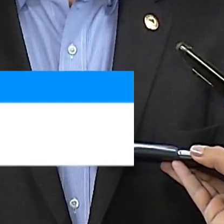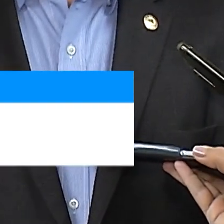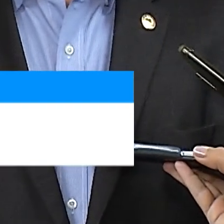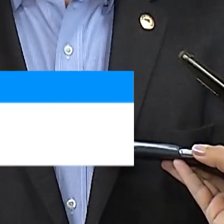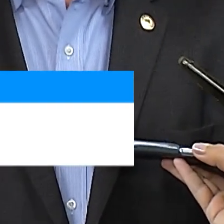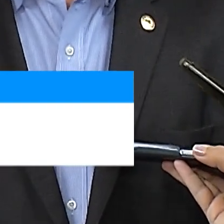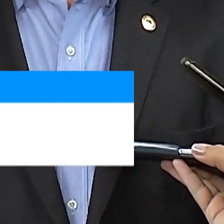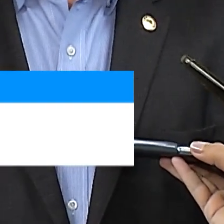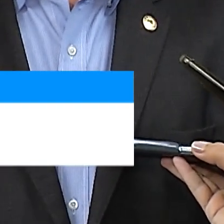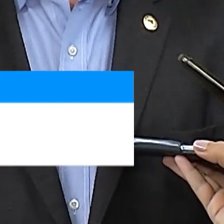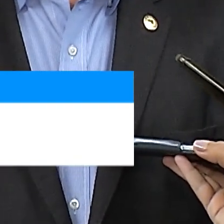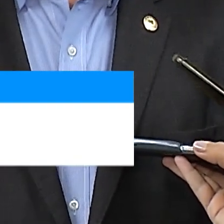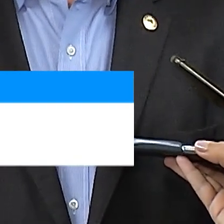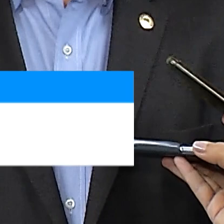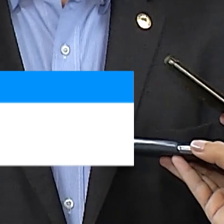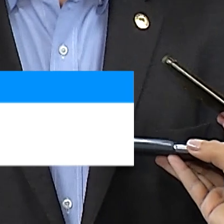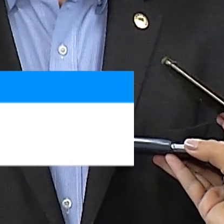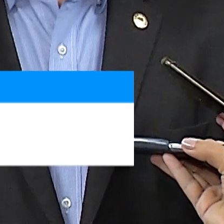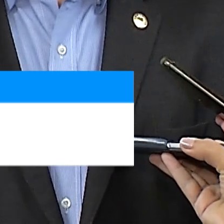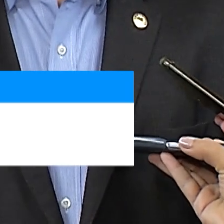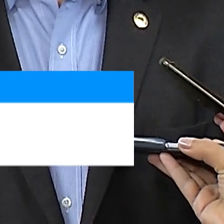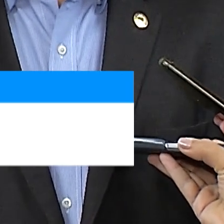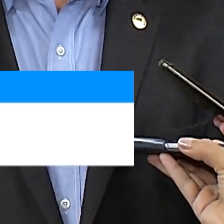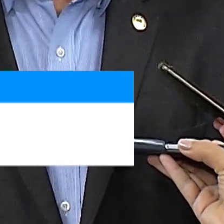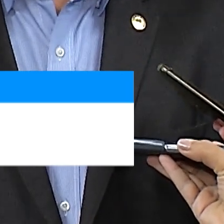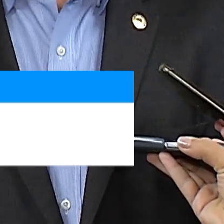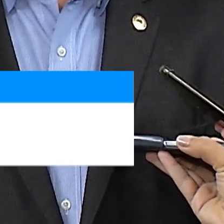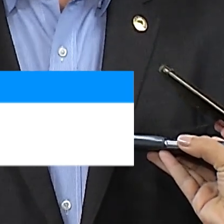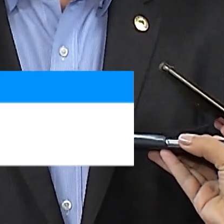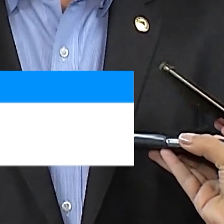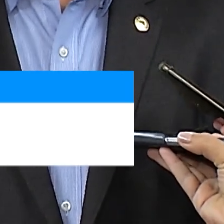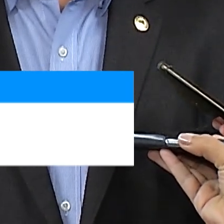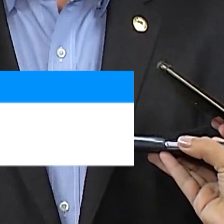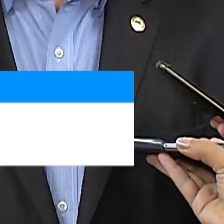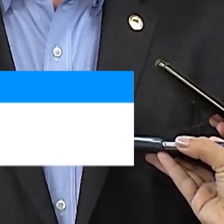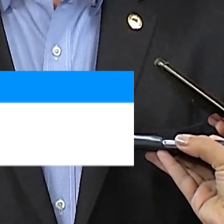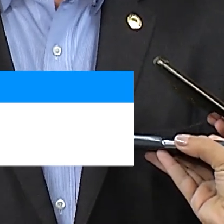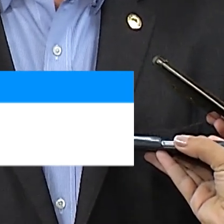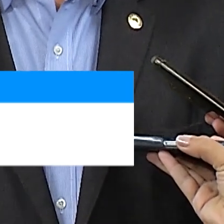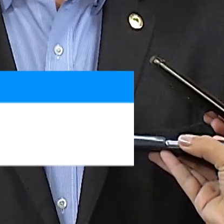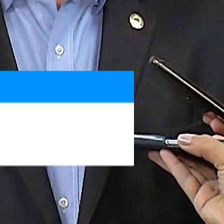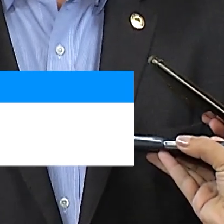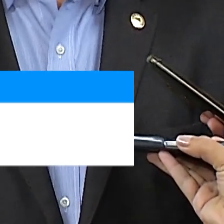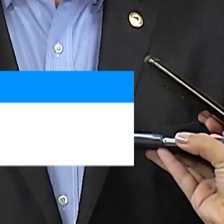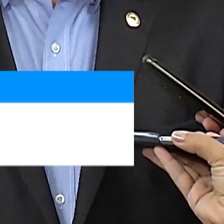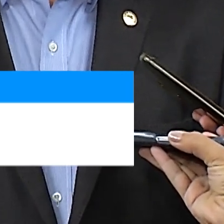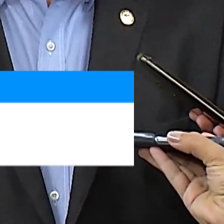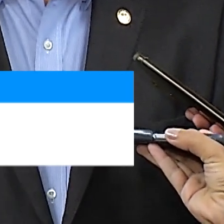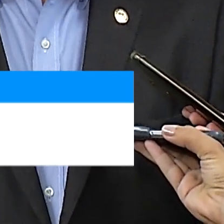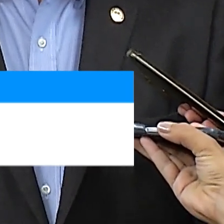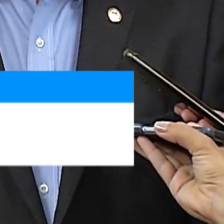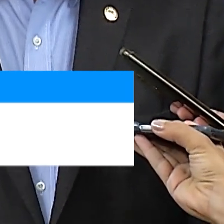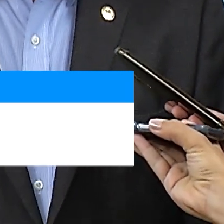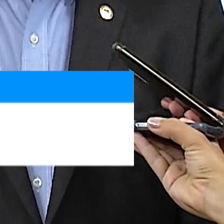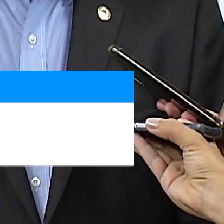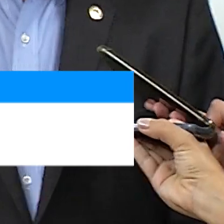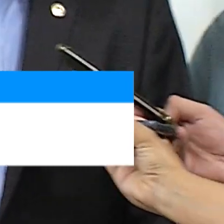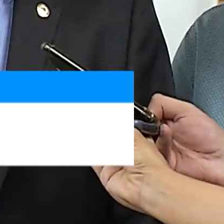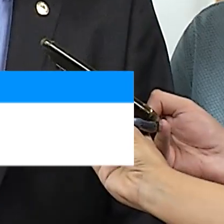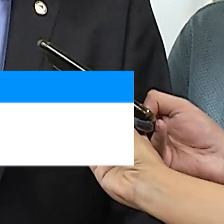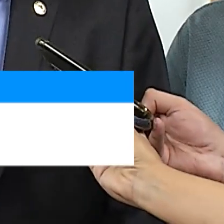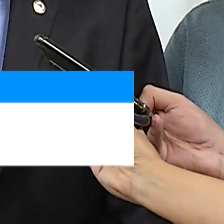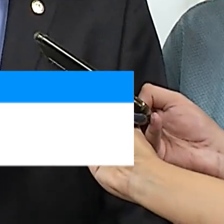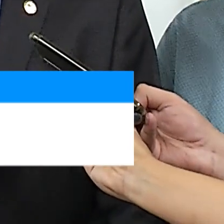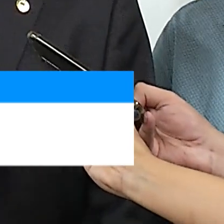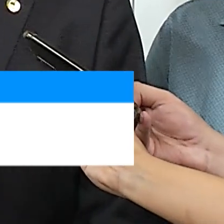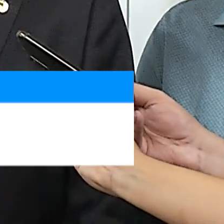casa e um orgulho. O governador eleito, no primeiro dia da transição, passar no Poder Legislativo. Eu acho que é a valorização do nosso